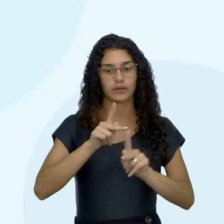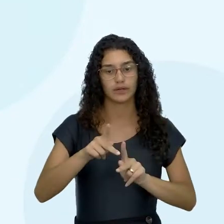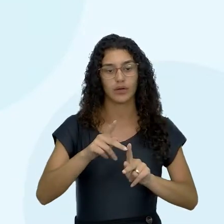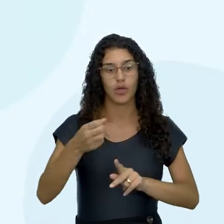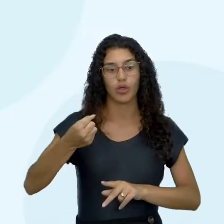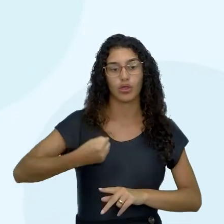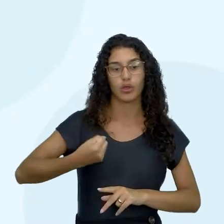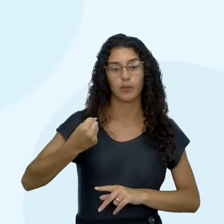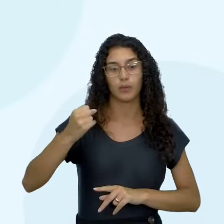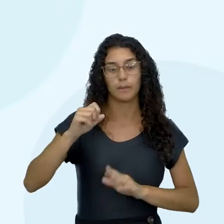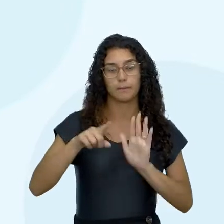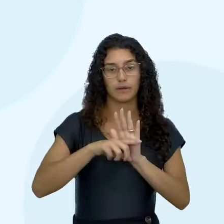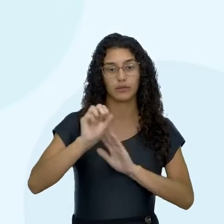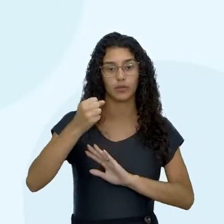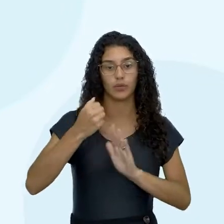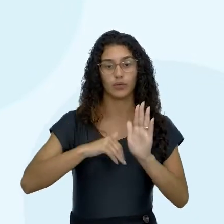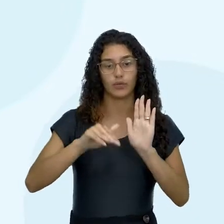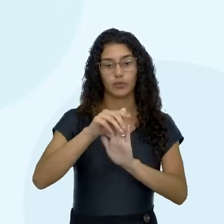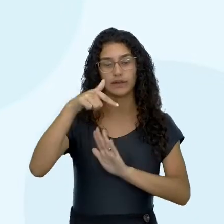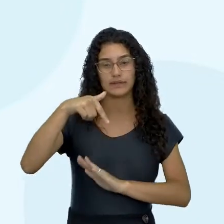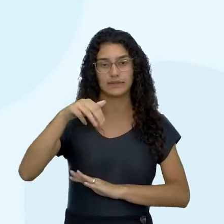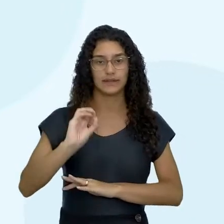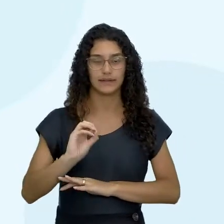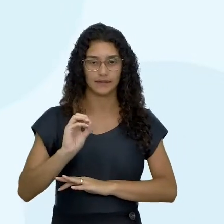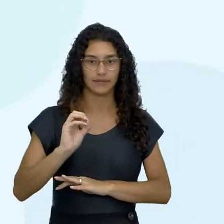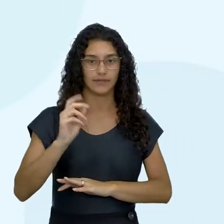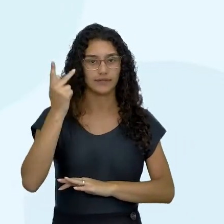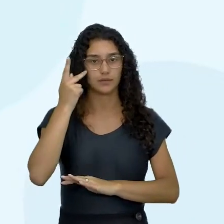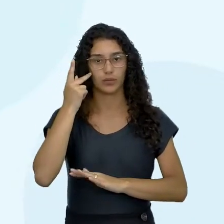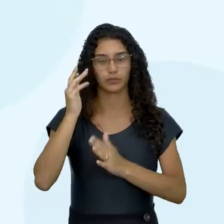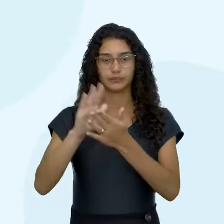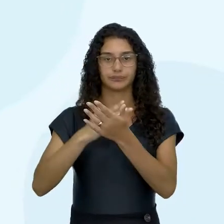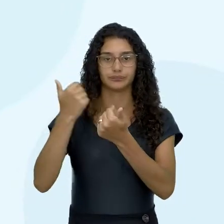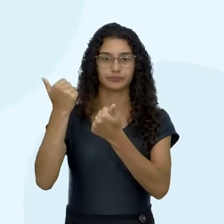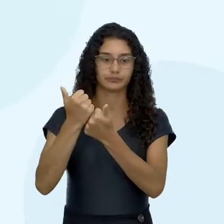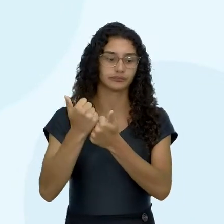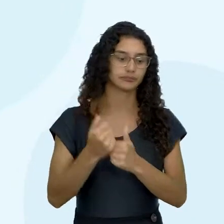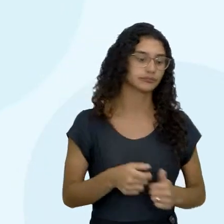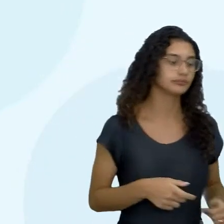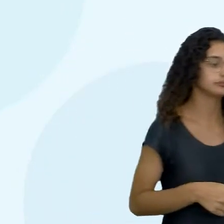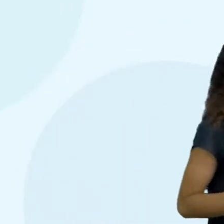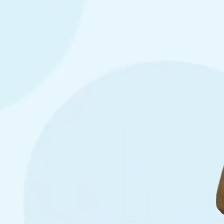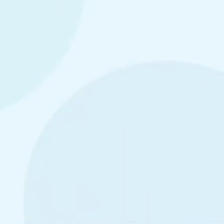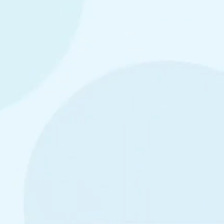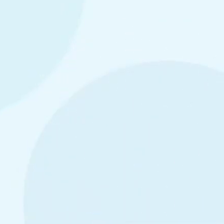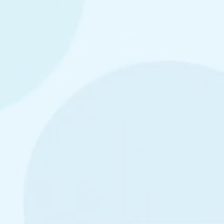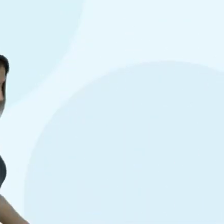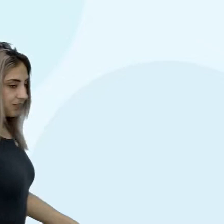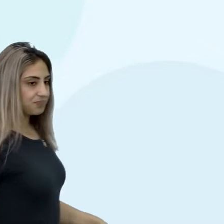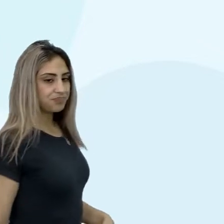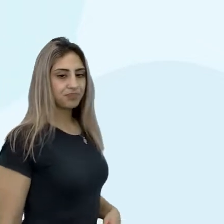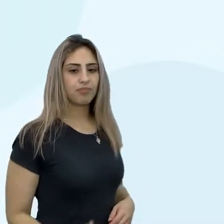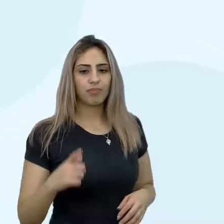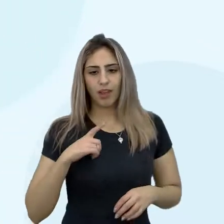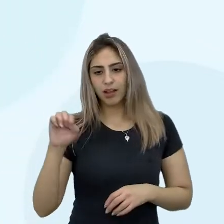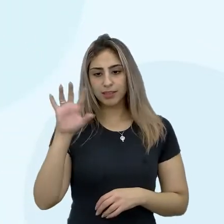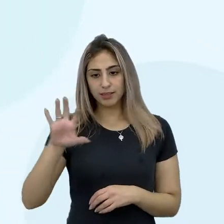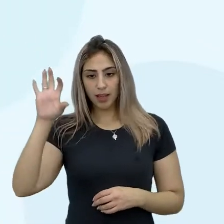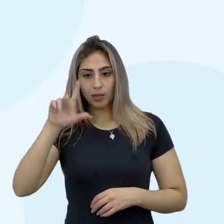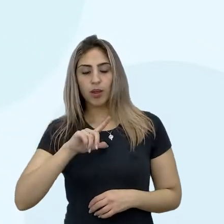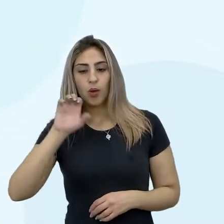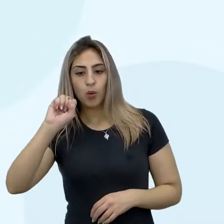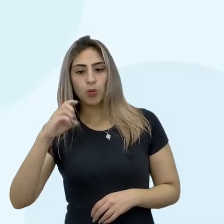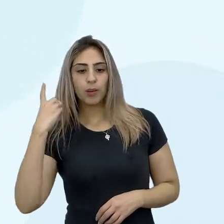sendo o número mínimo de 8 e o máximo de 70. Então, tem estado que tem 8 deputados e outros que tem 70,